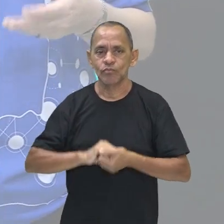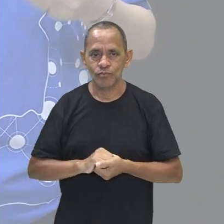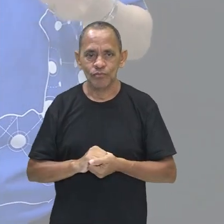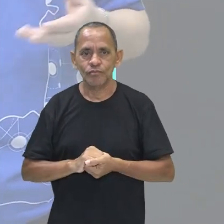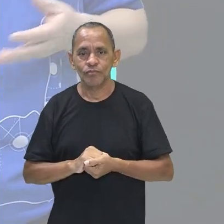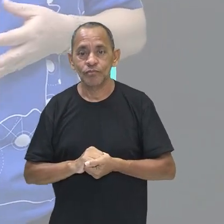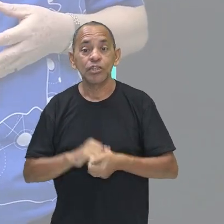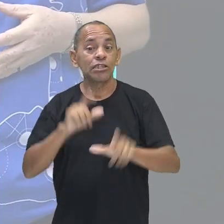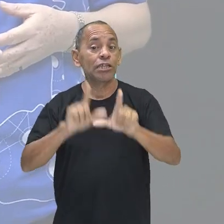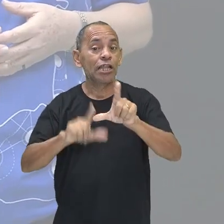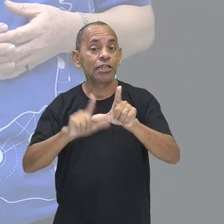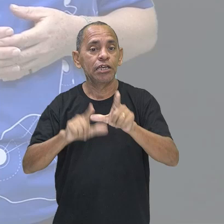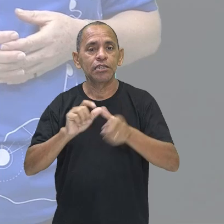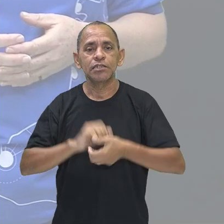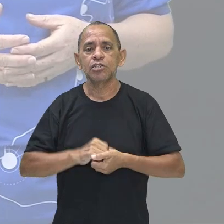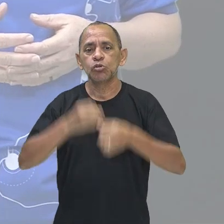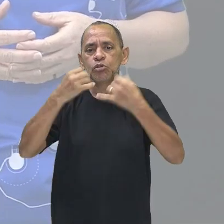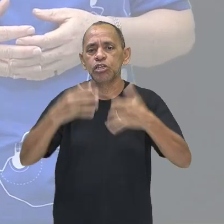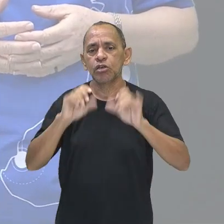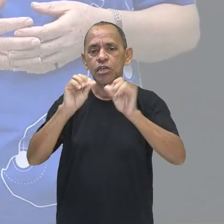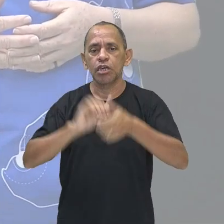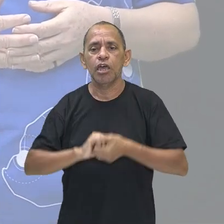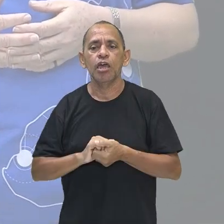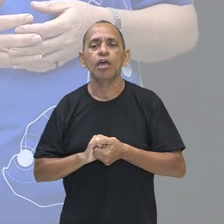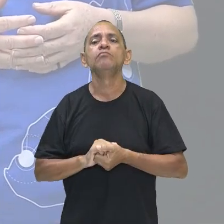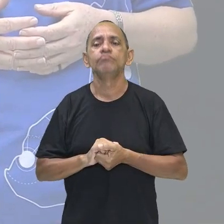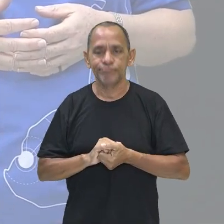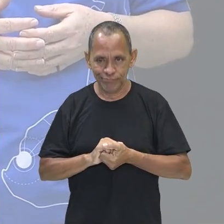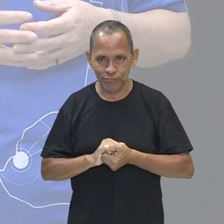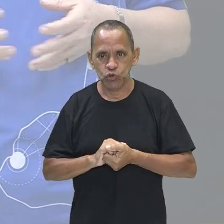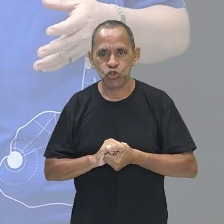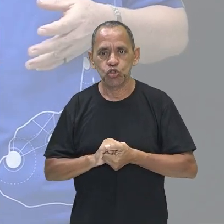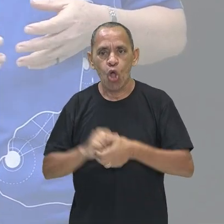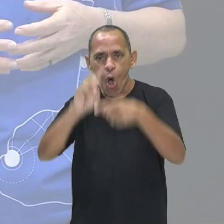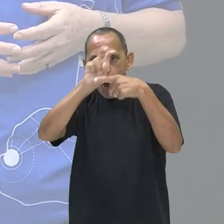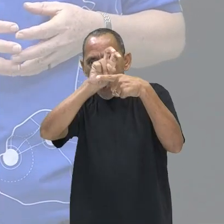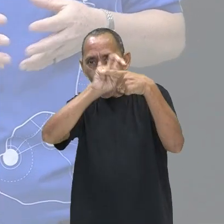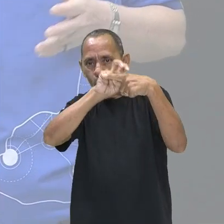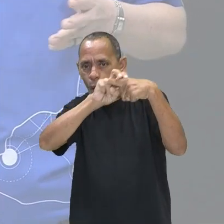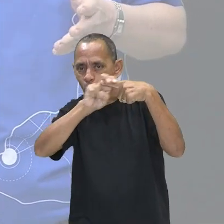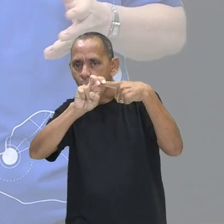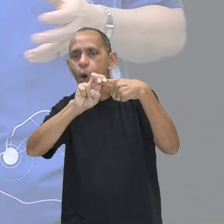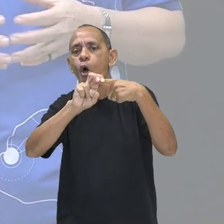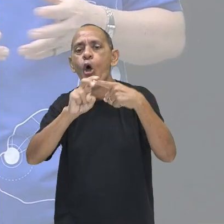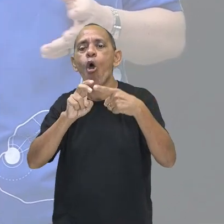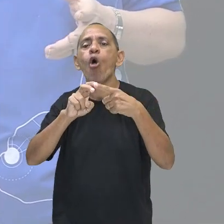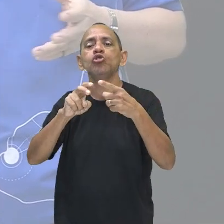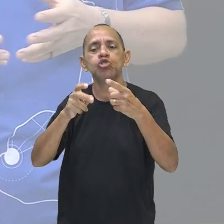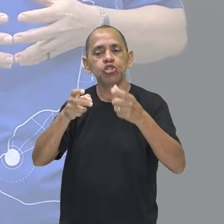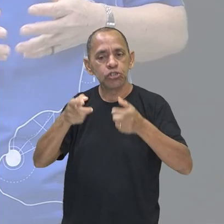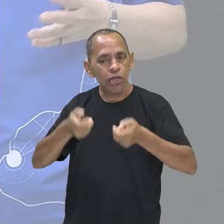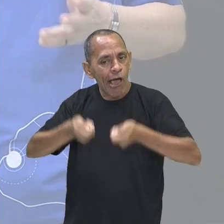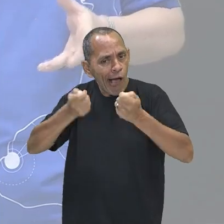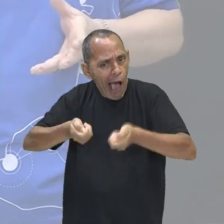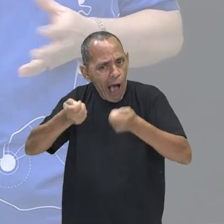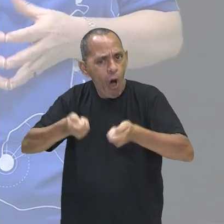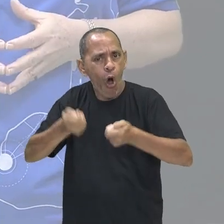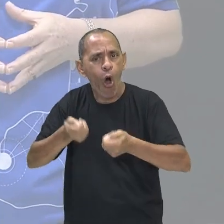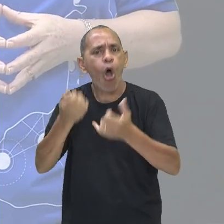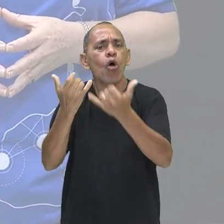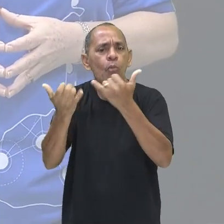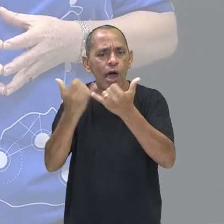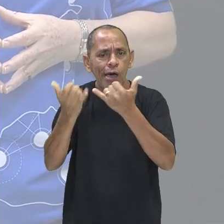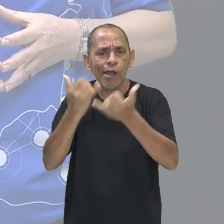letra do Noel diz: e o bonde que parece uma carroça, coisa nossa, muito nossa, o samba, a